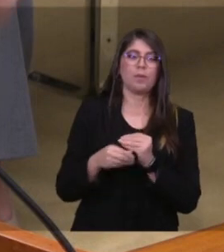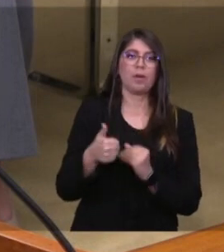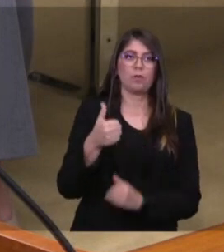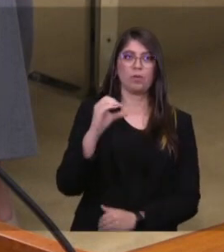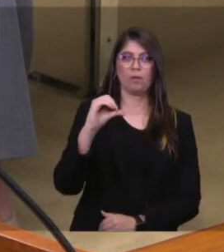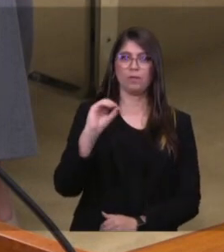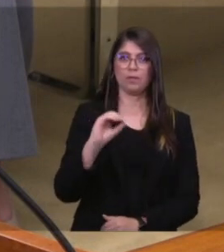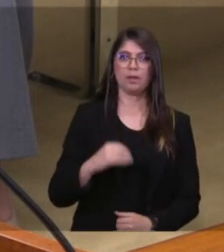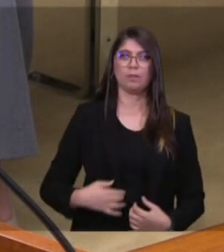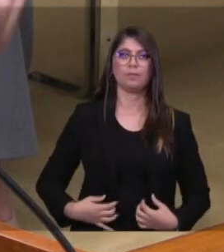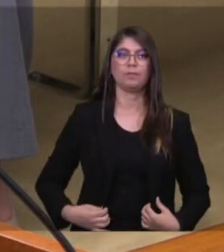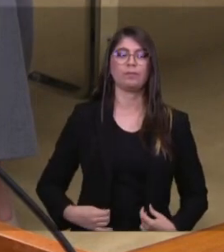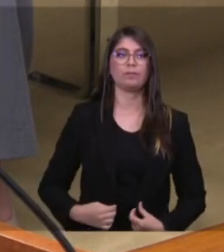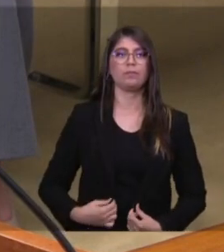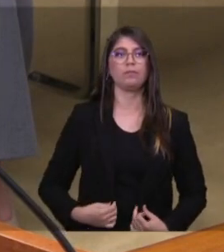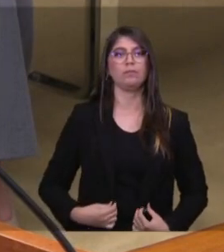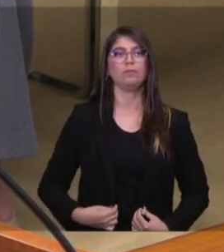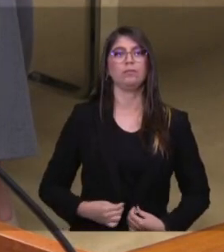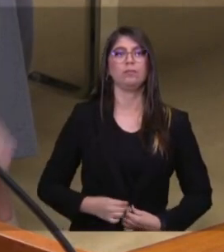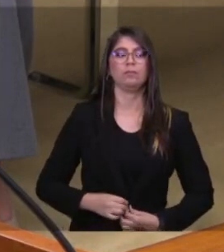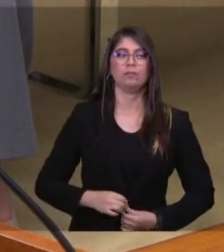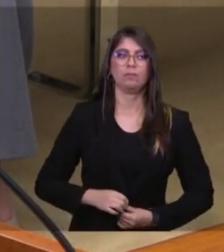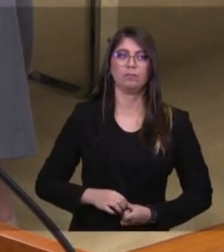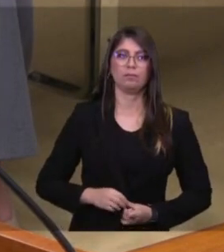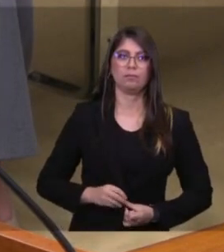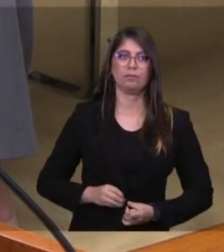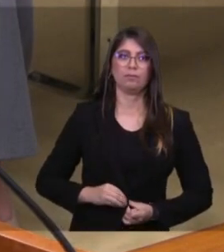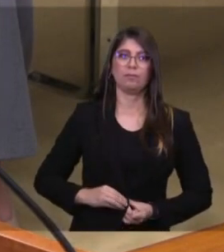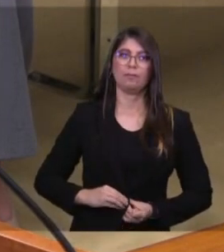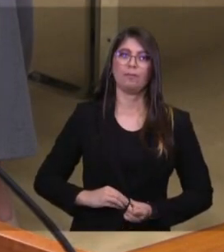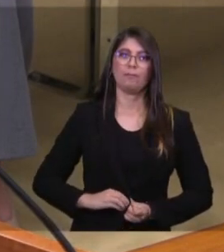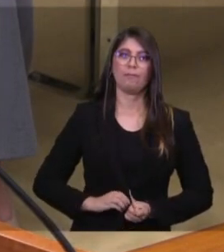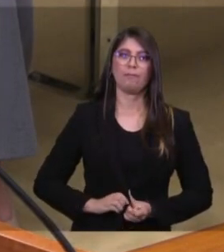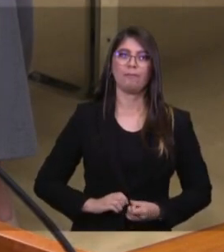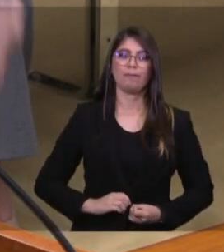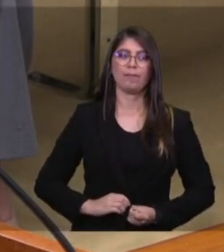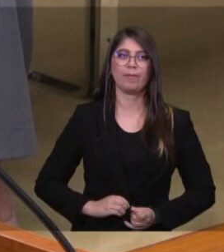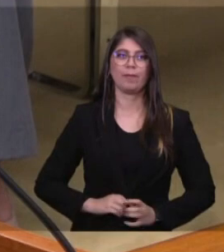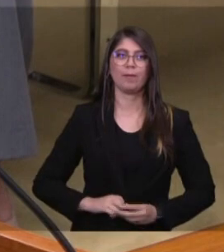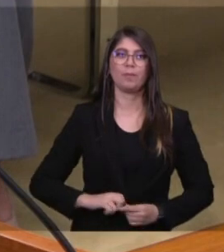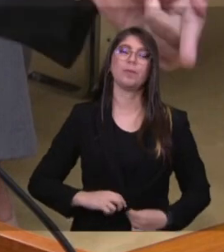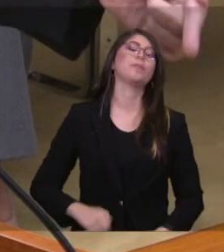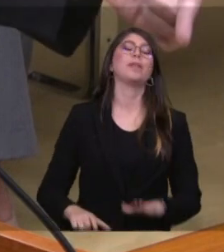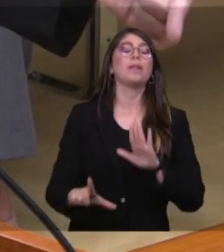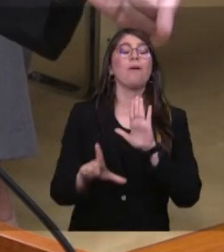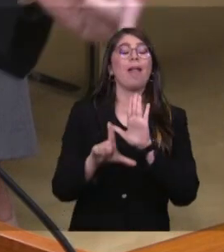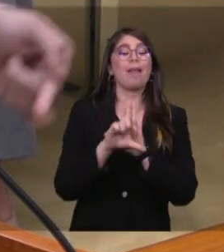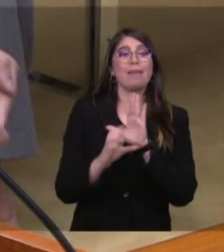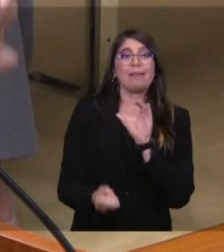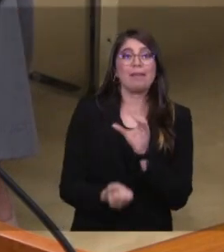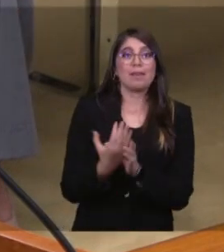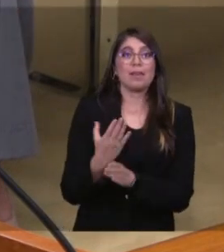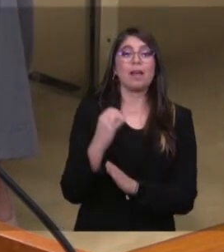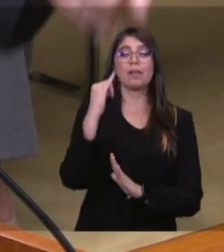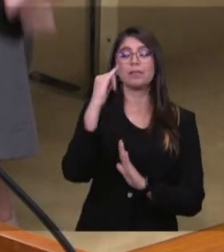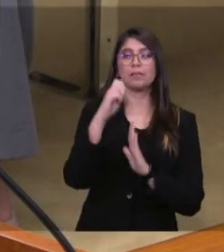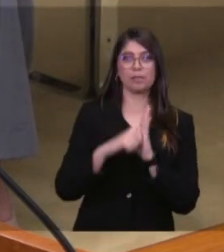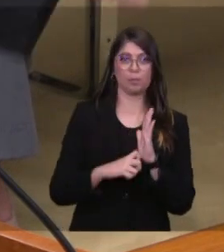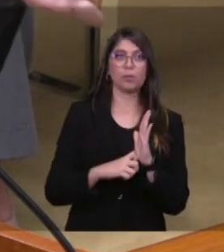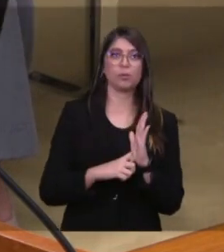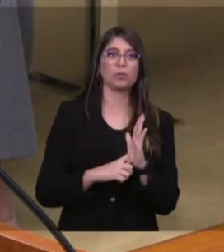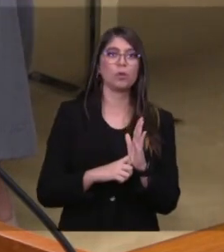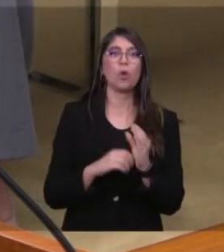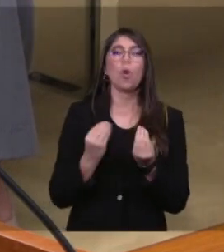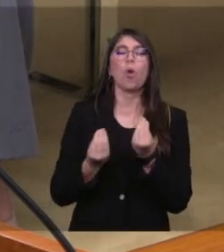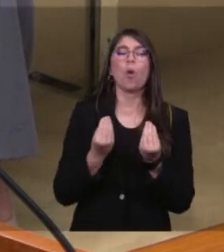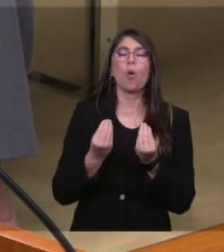foi a União que instituiu, e o princípio da anterioridade se aplica nessa primeira hipótese, à lei que institui o tributo, não parece adequado